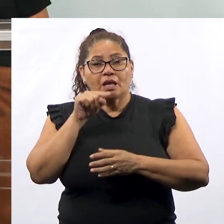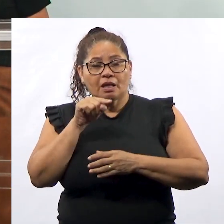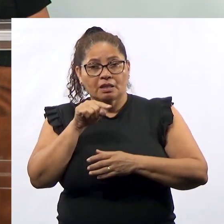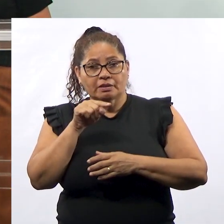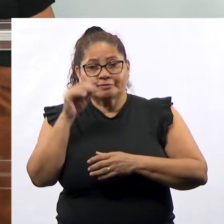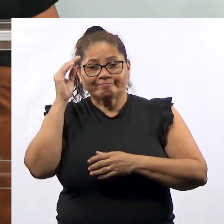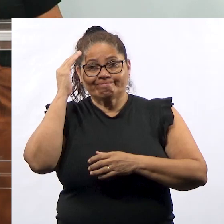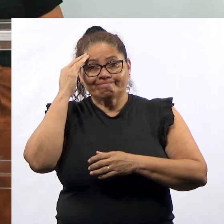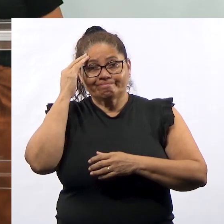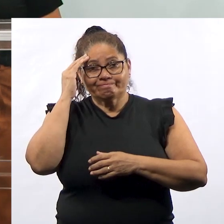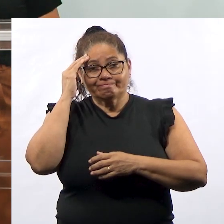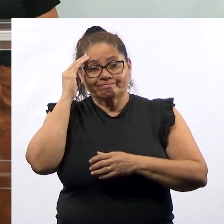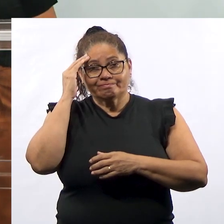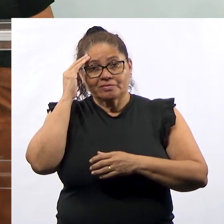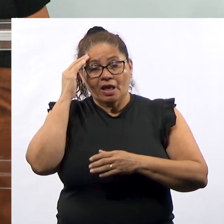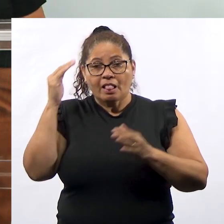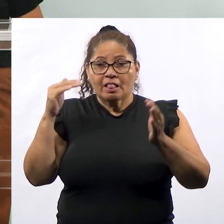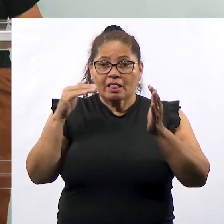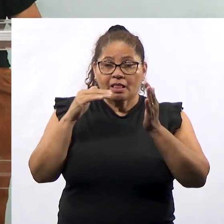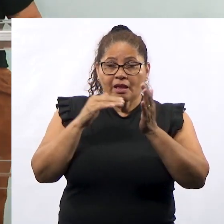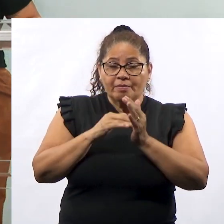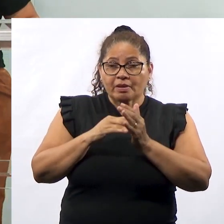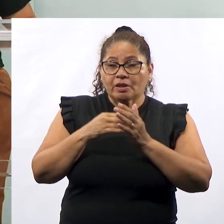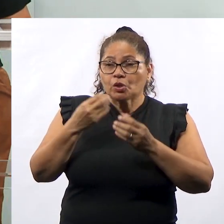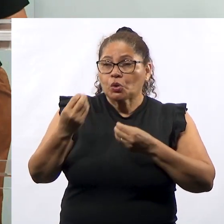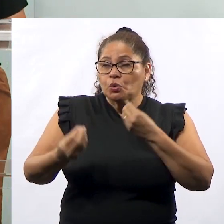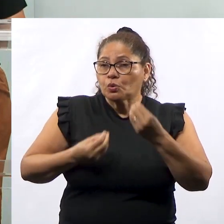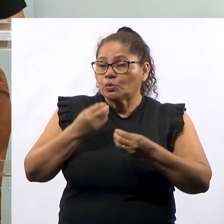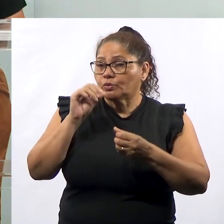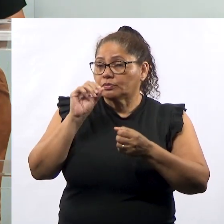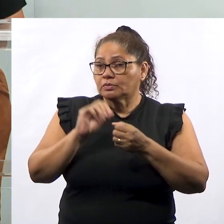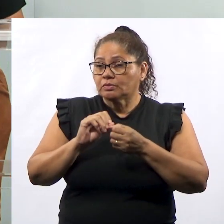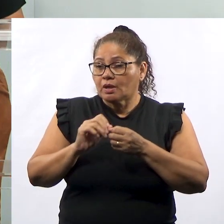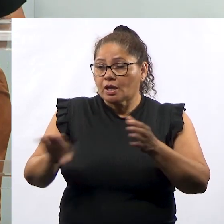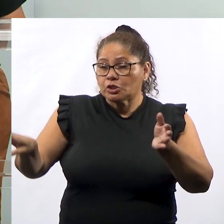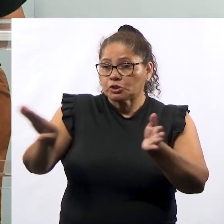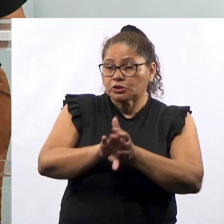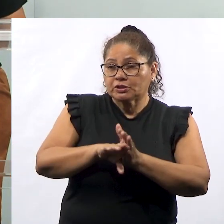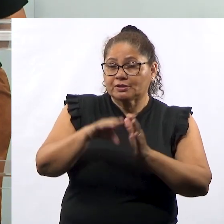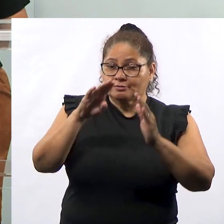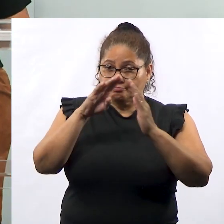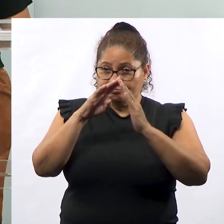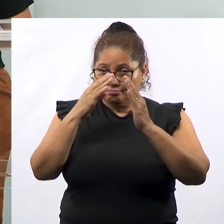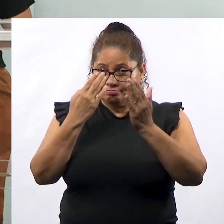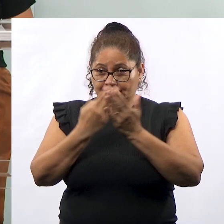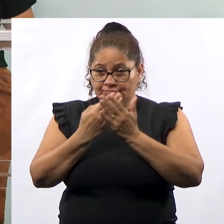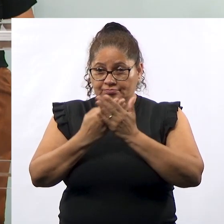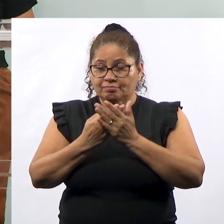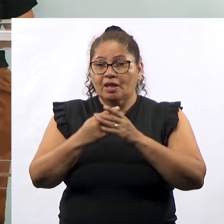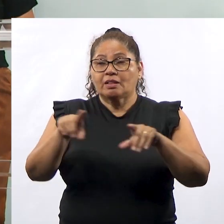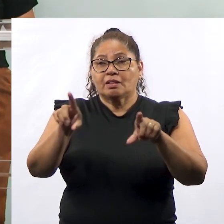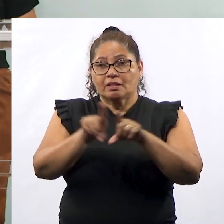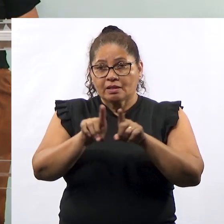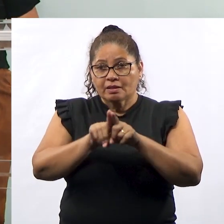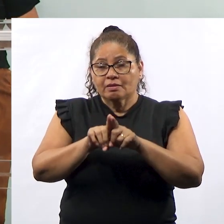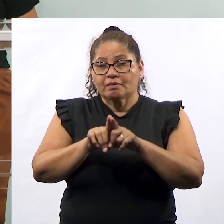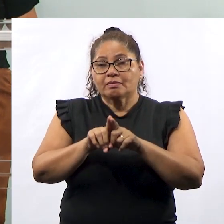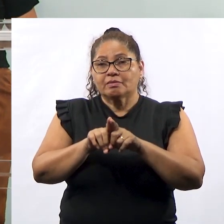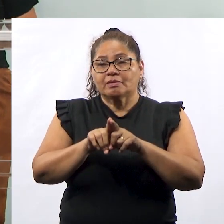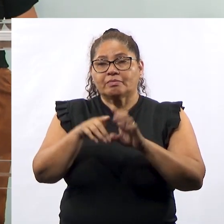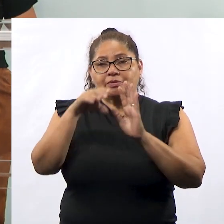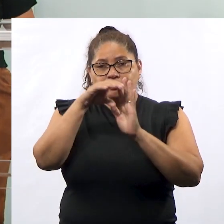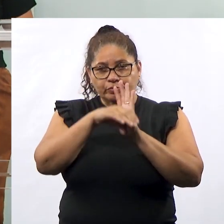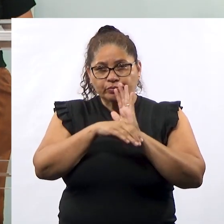podemos entender que até mesmo a forma como a criança chega até a escola é também parte do